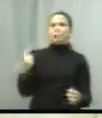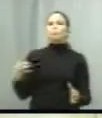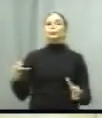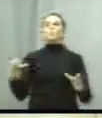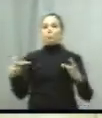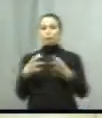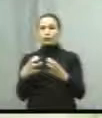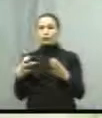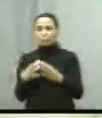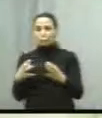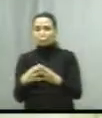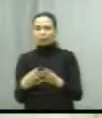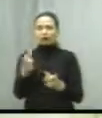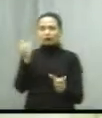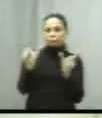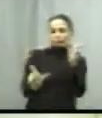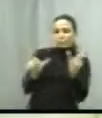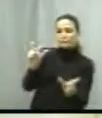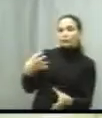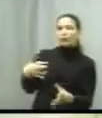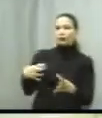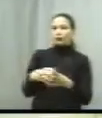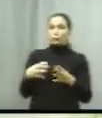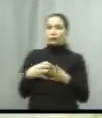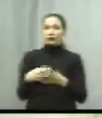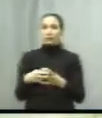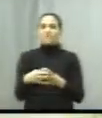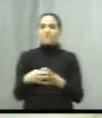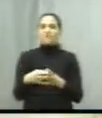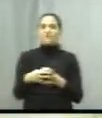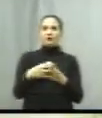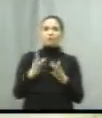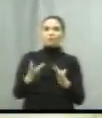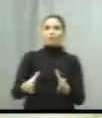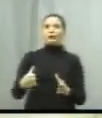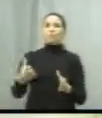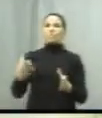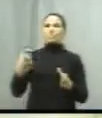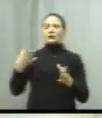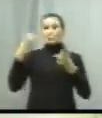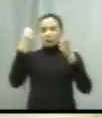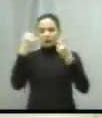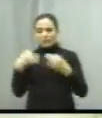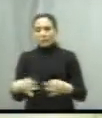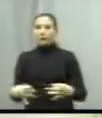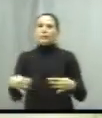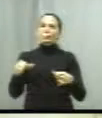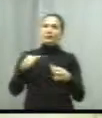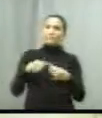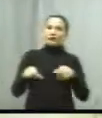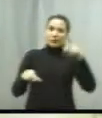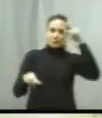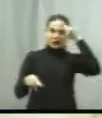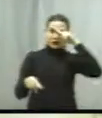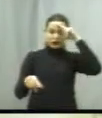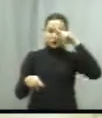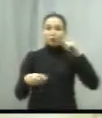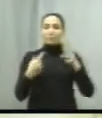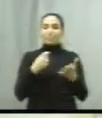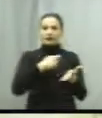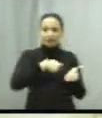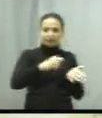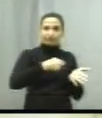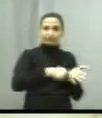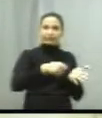comissão, mais do que nunca hoje, está justificado e vai ficar para a história a assinatura de cada